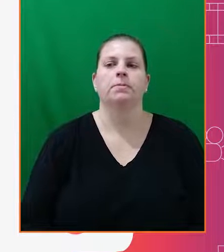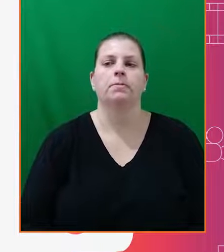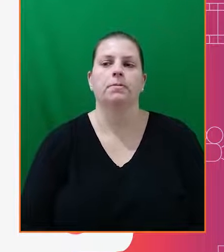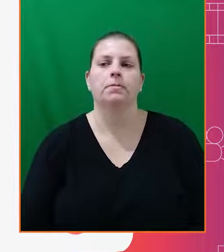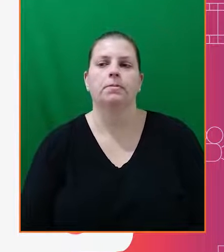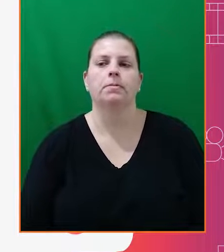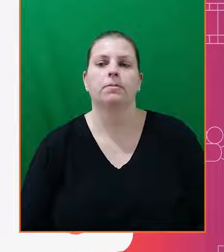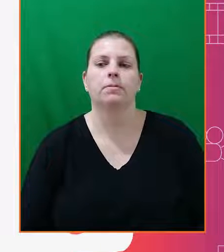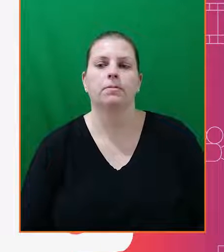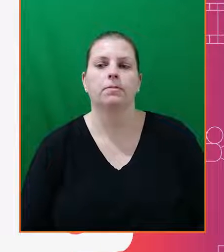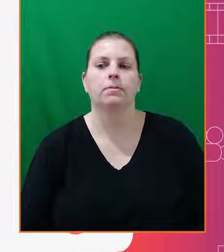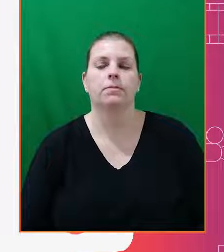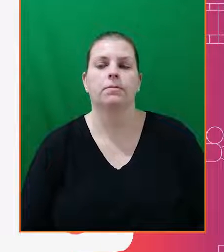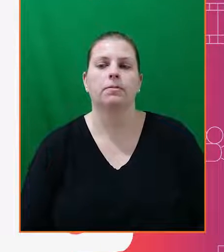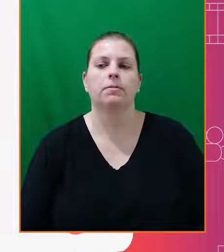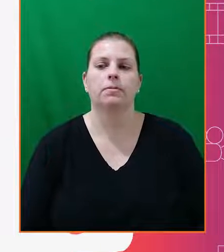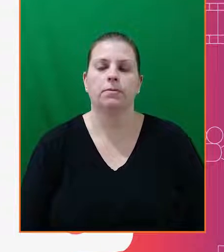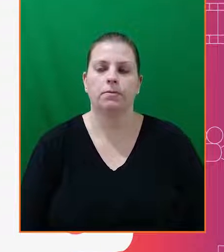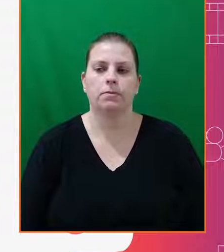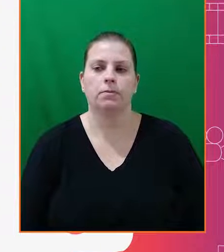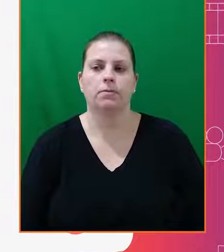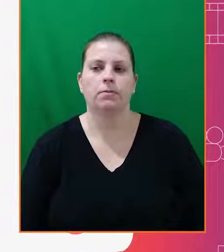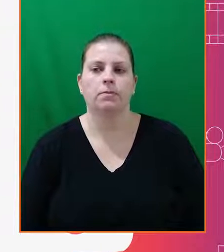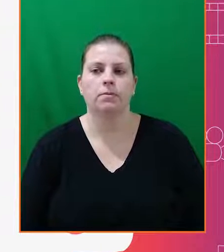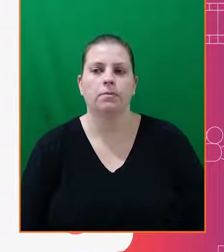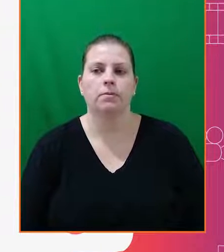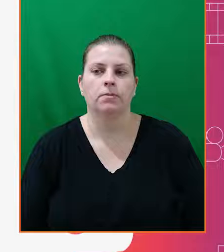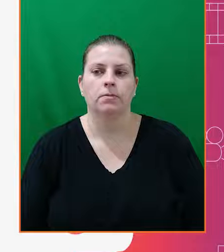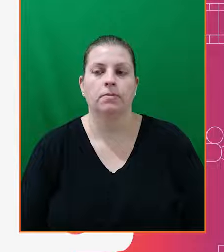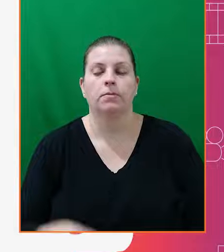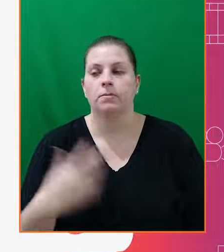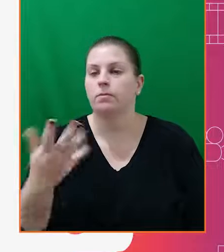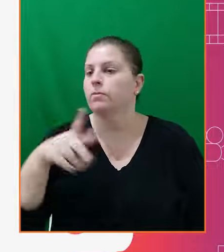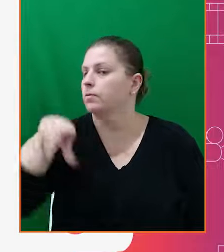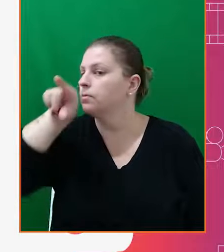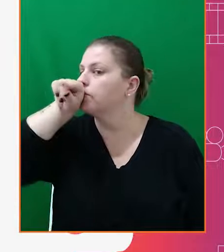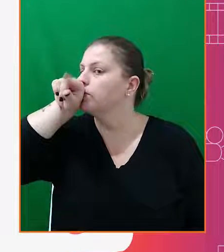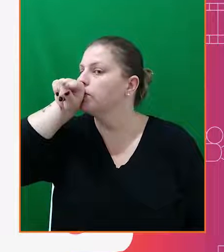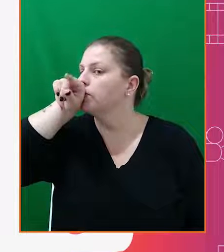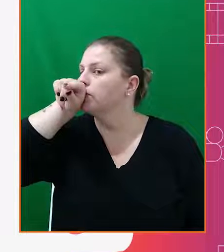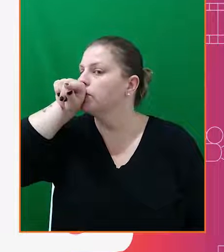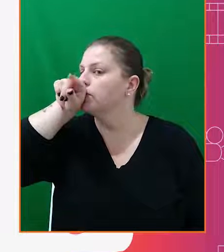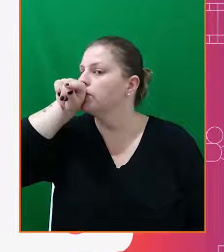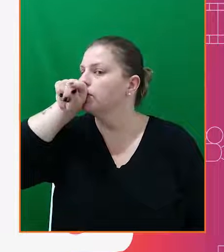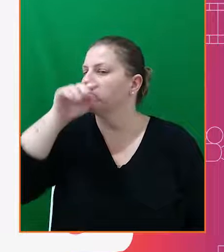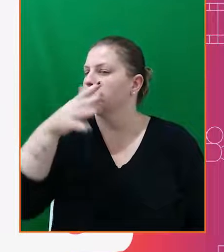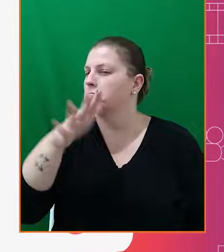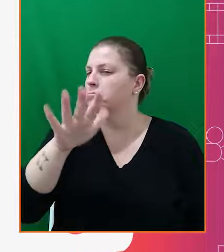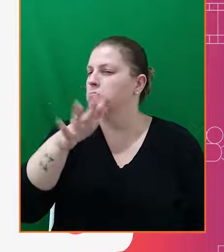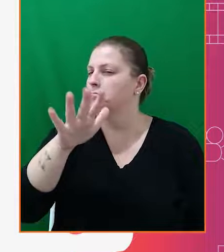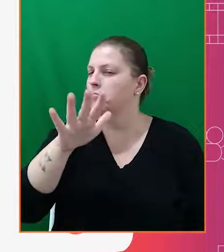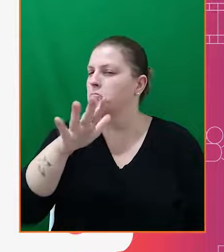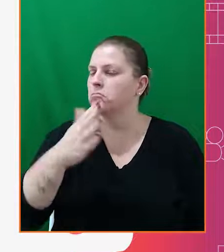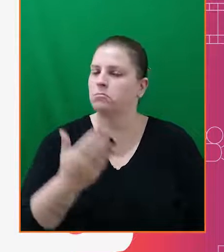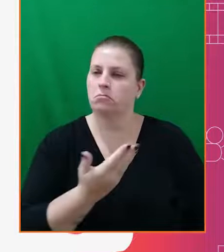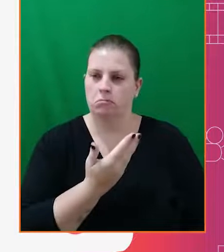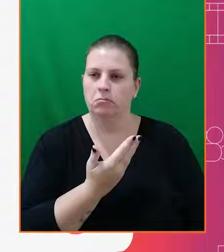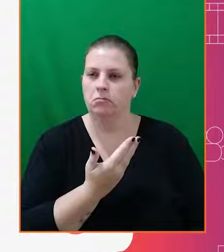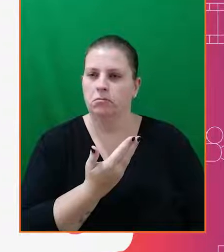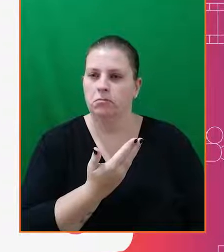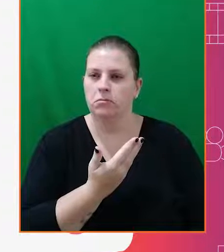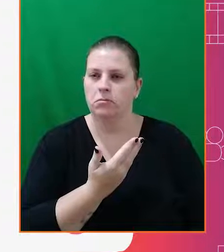O bico do meu passarinho, então se eu dividir aqui, vai dar mais ou menos aqui assim. O bico do meu passarinho, ele tá mais ou menos